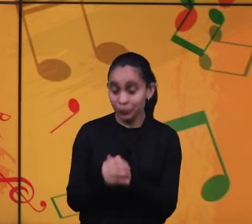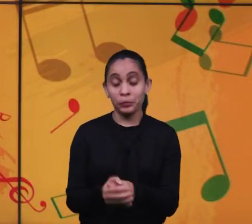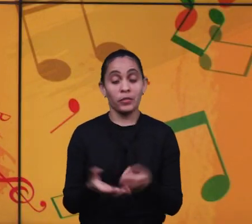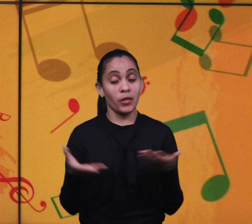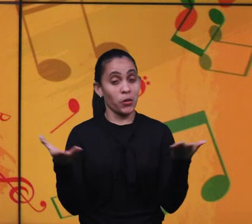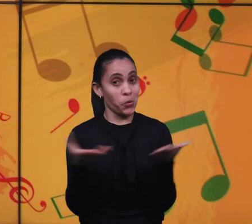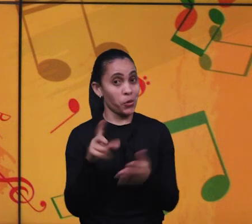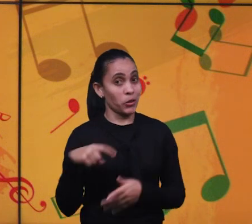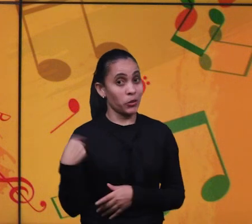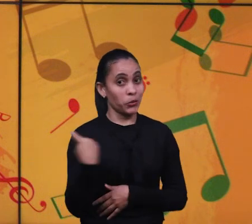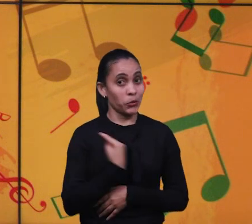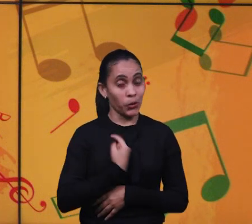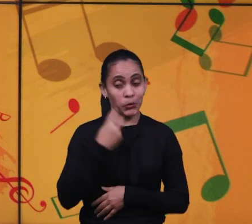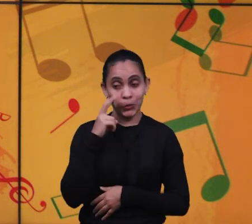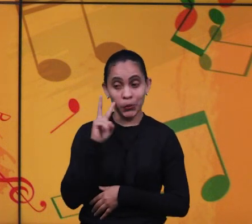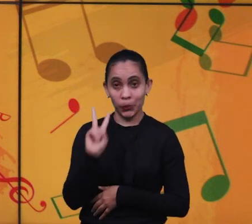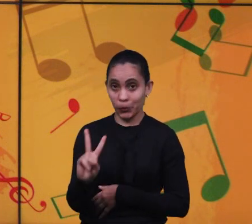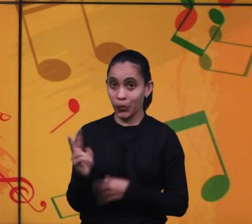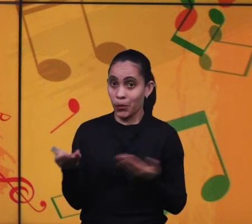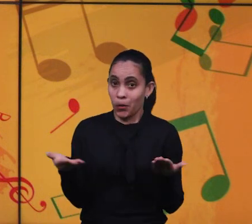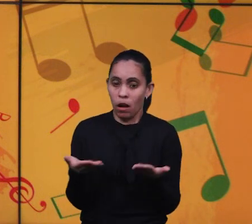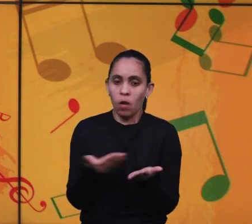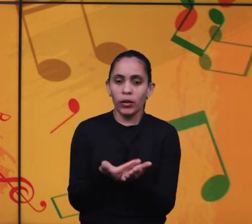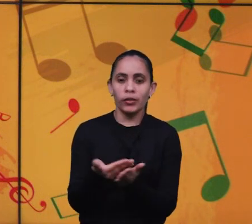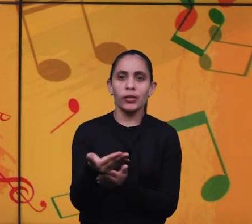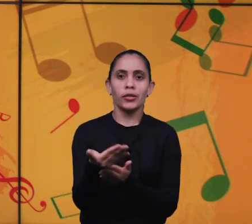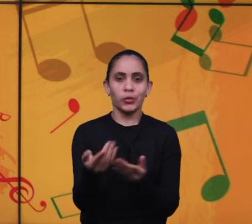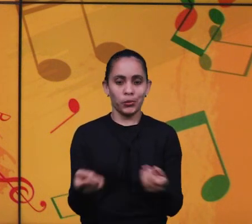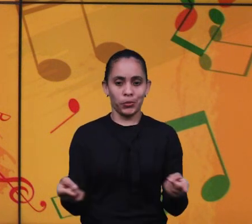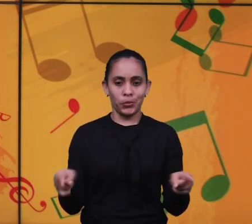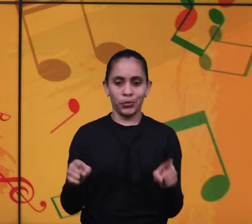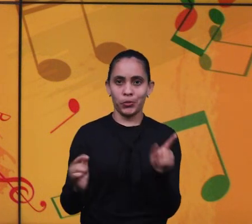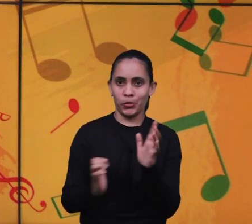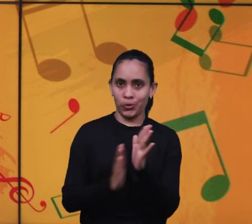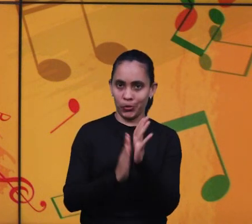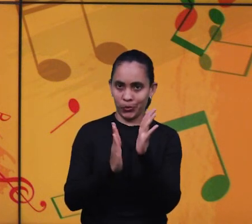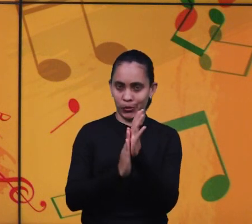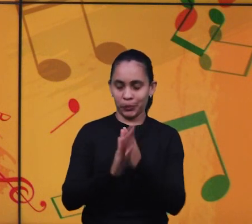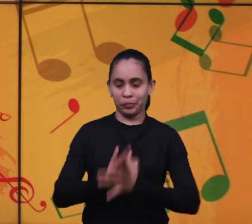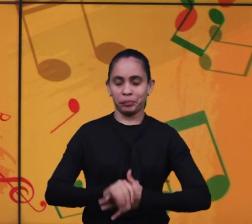Amém? Agora nós vamos ver a introdução.